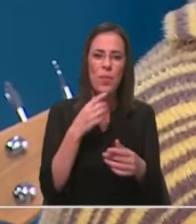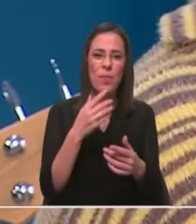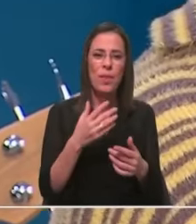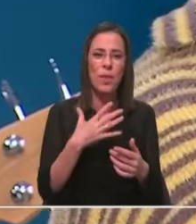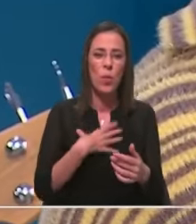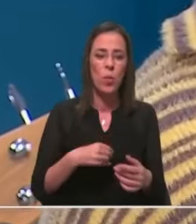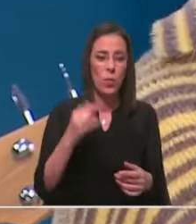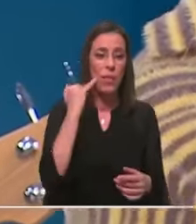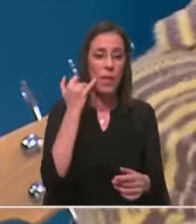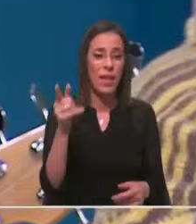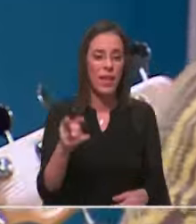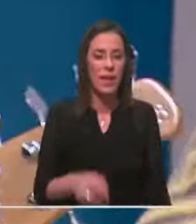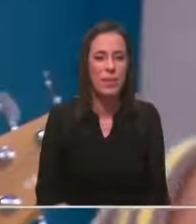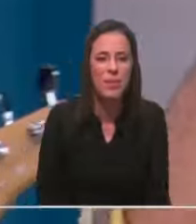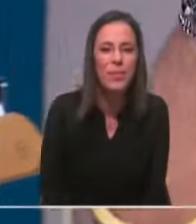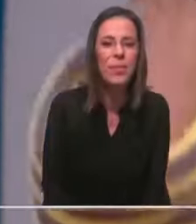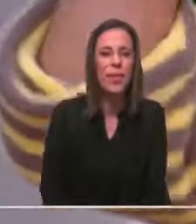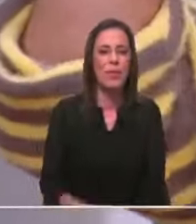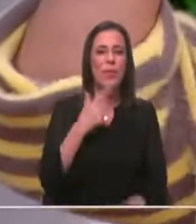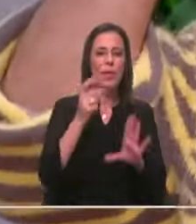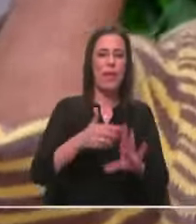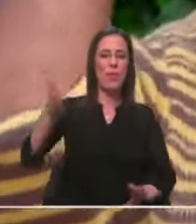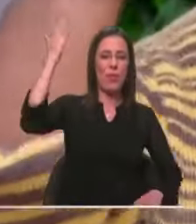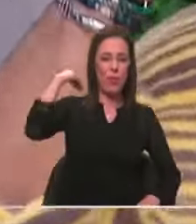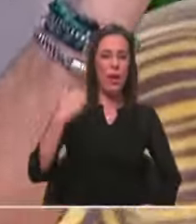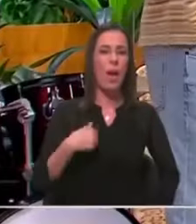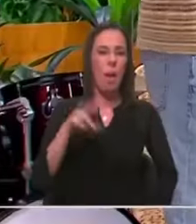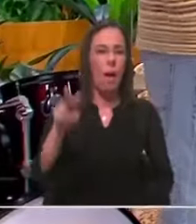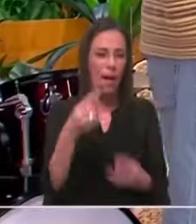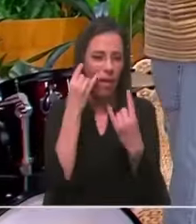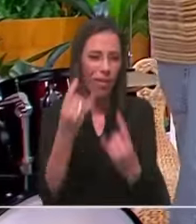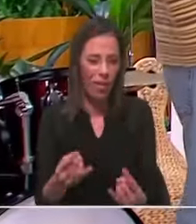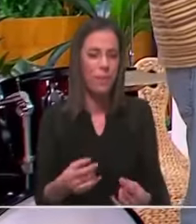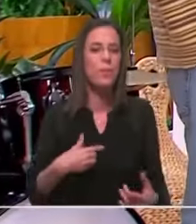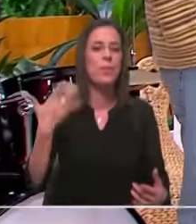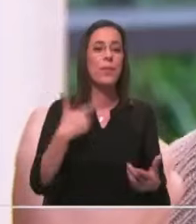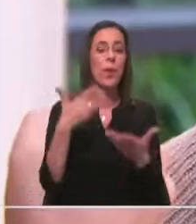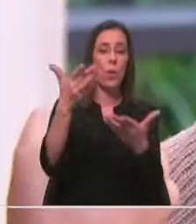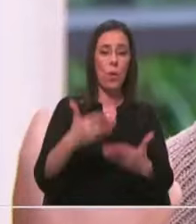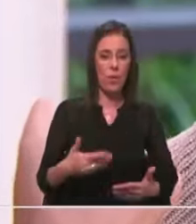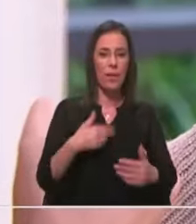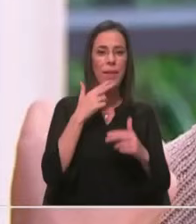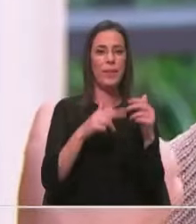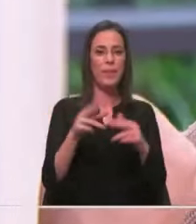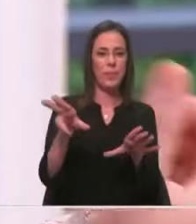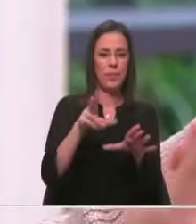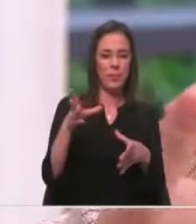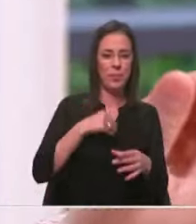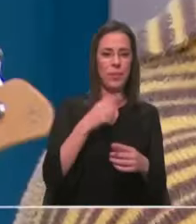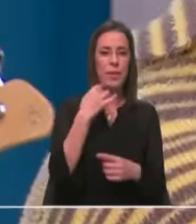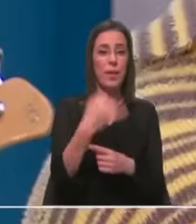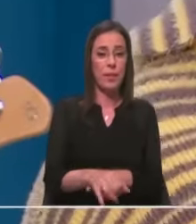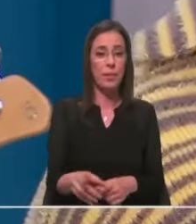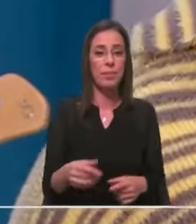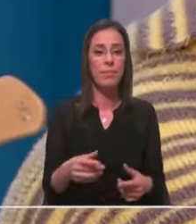fraquinho pela Diana Chaves. Mas já foi há muitos anos. E na altura eu quis convidá-la para um videoclipe. E recebi uma